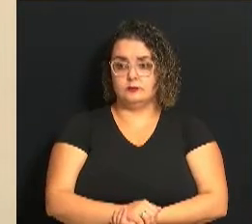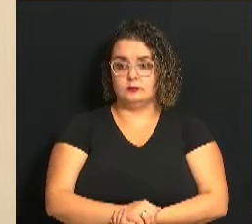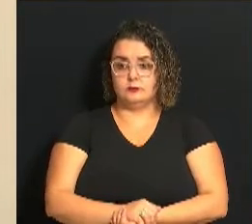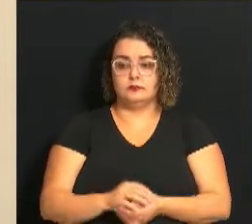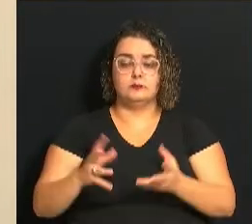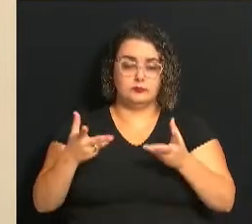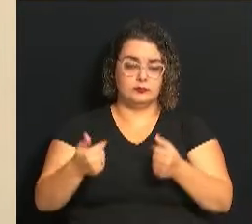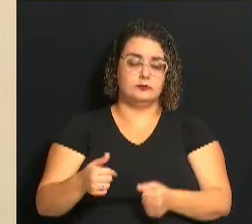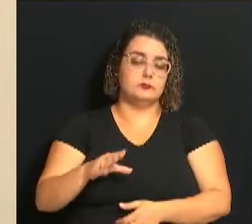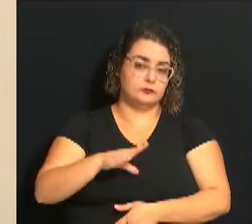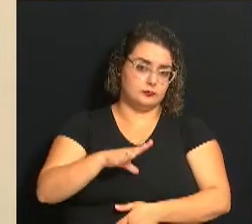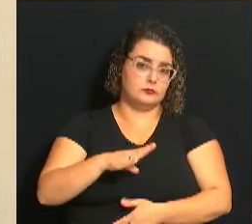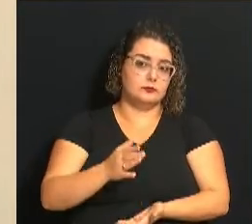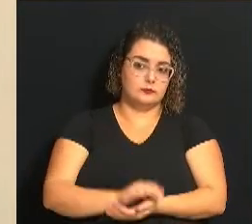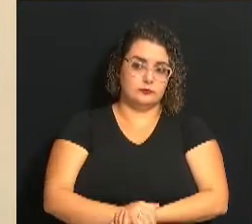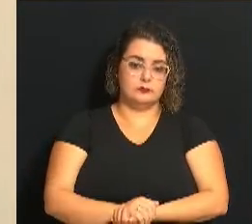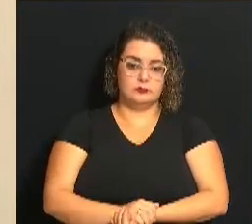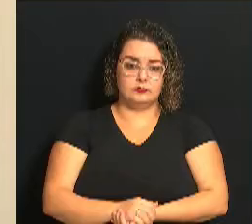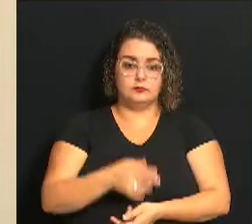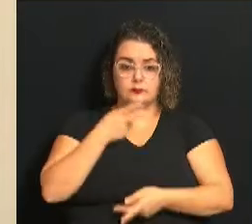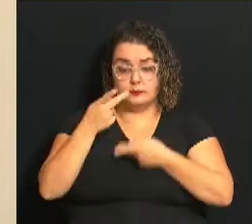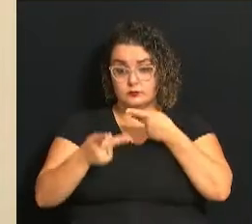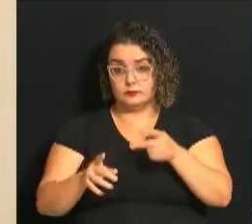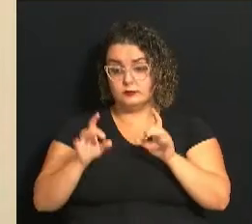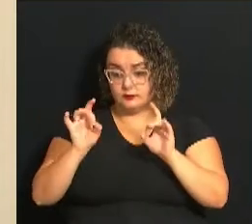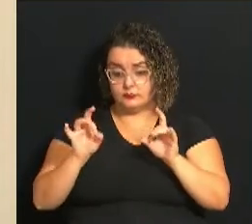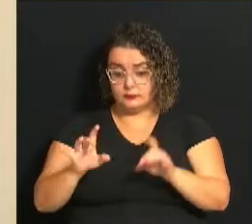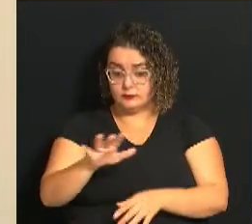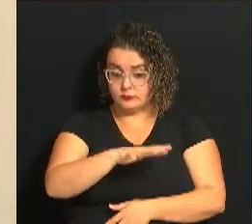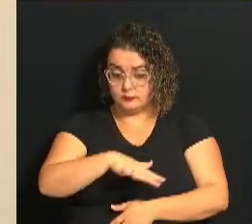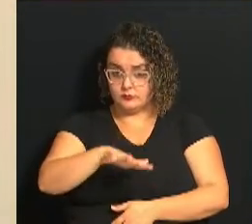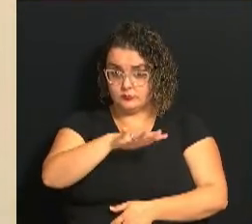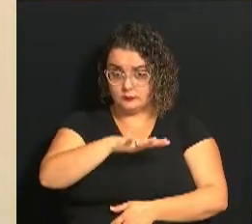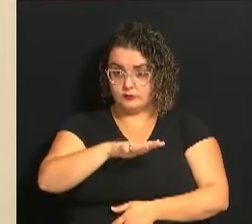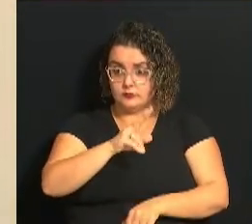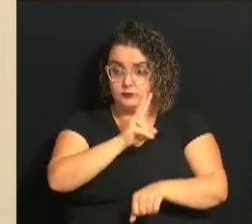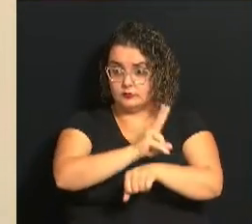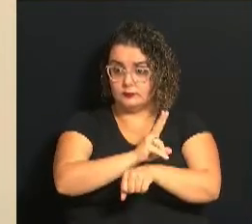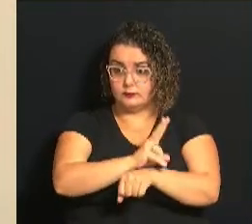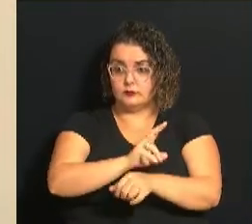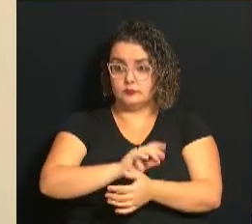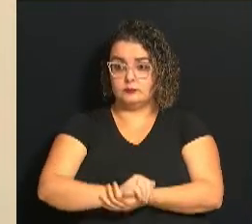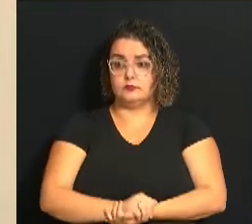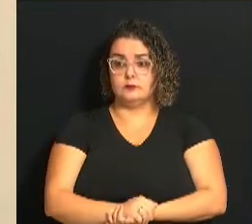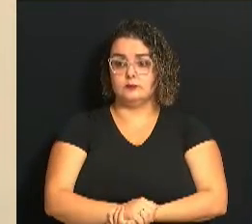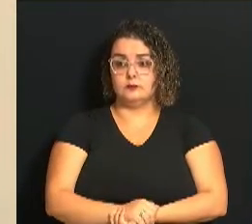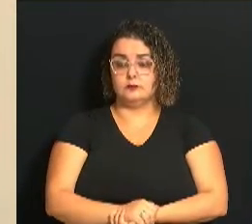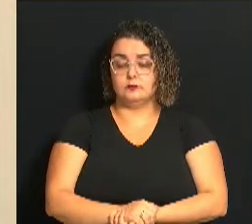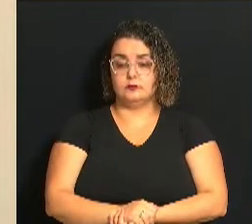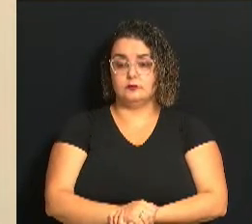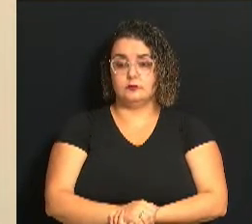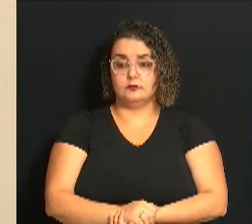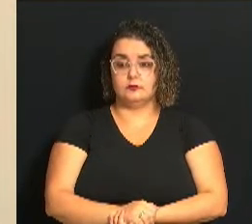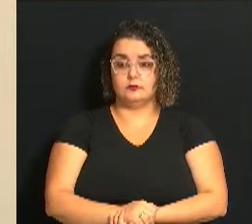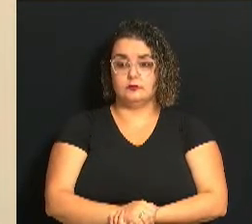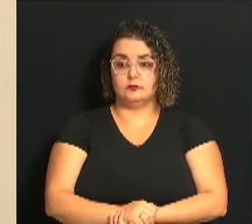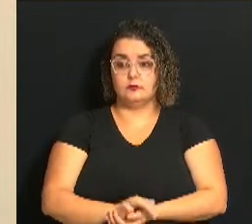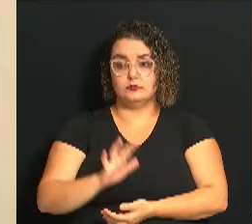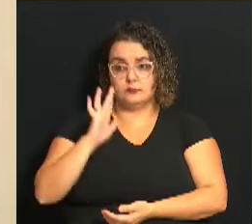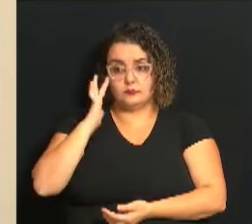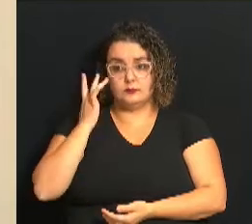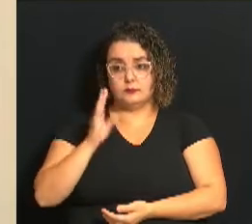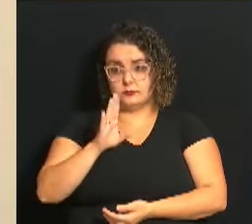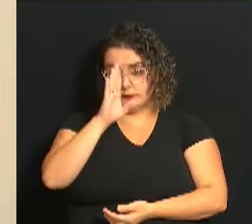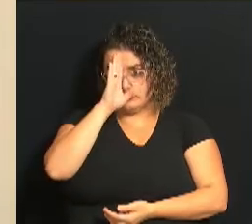porque a gente está falando de uma porção especial do nosso território, né, que é uma área protegida. Então, acho que esses são os principais pontos. Em relação